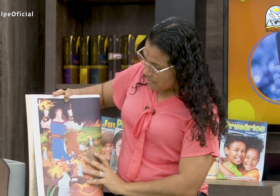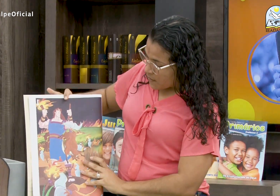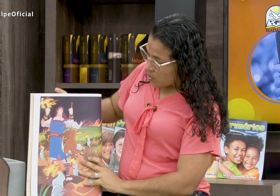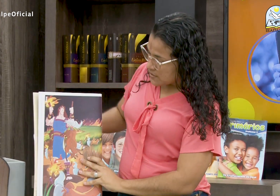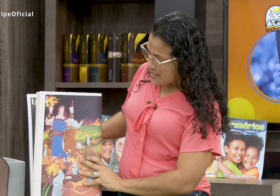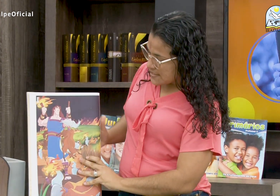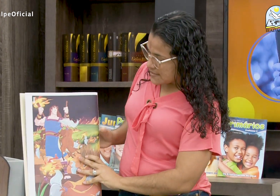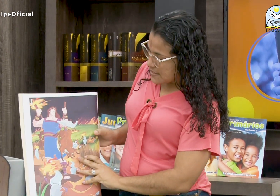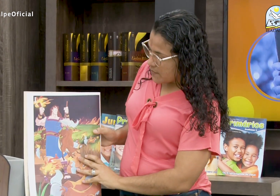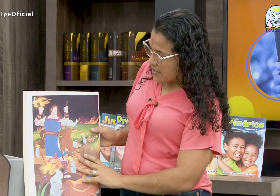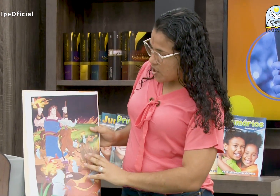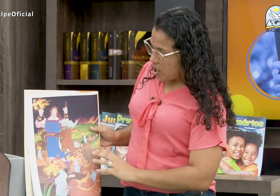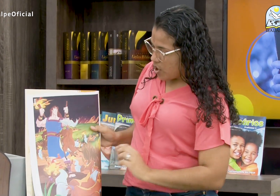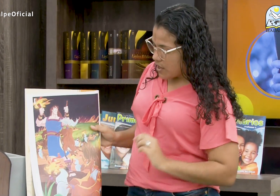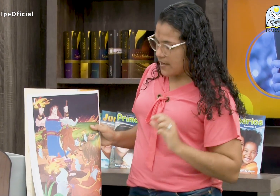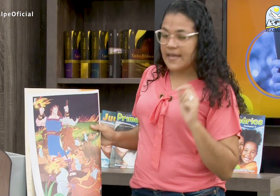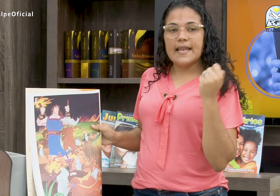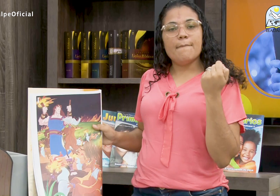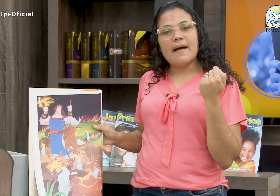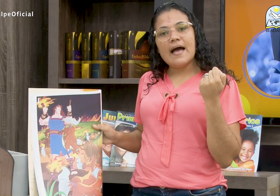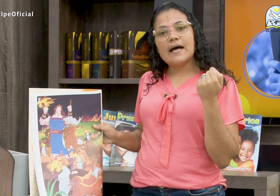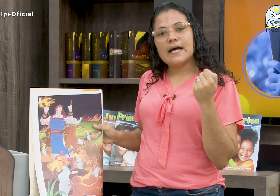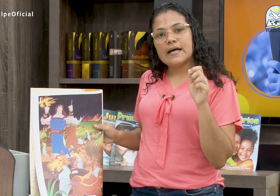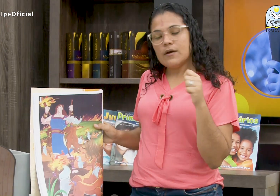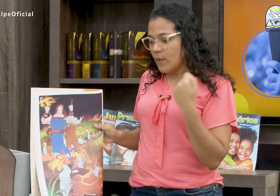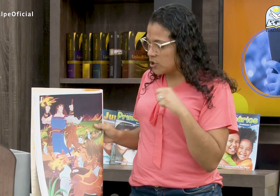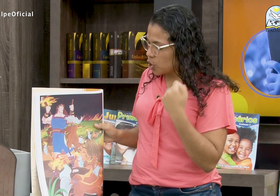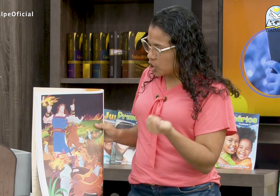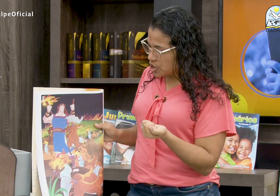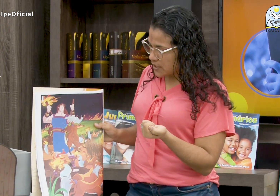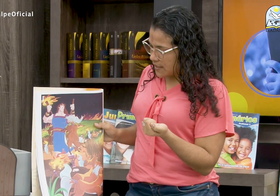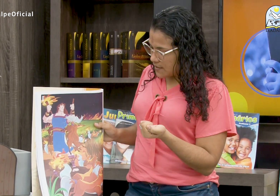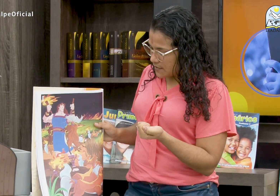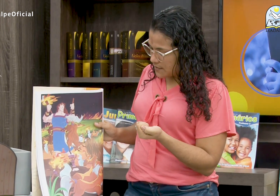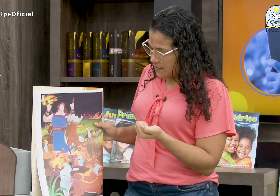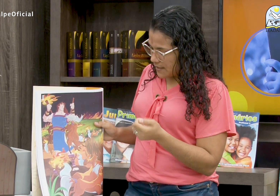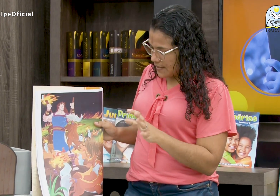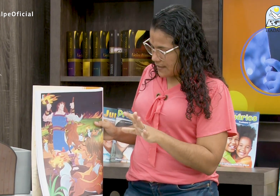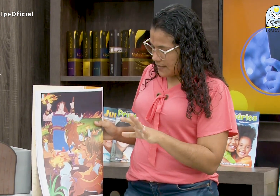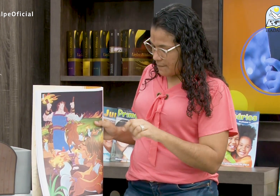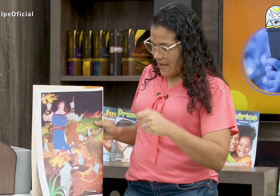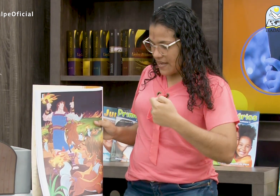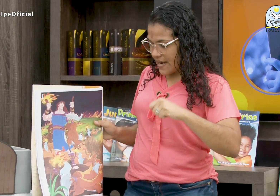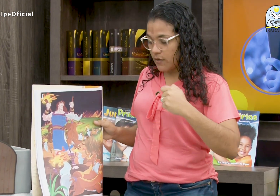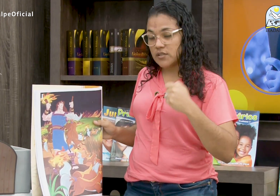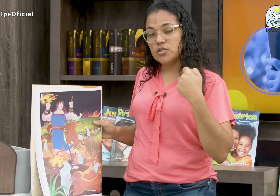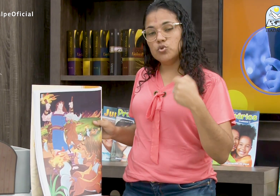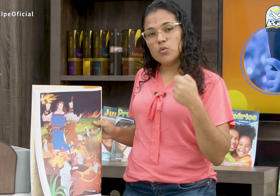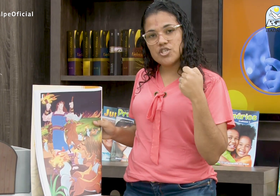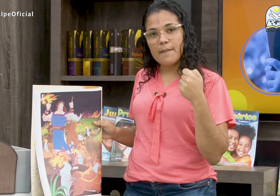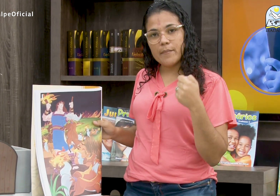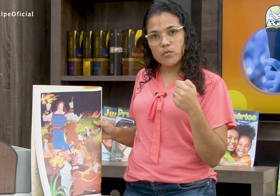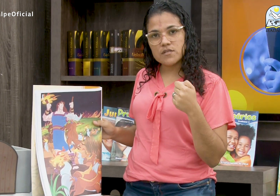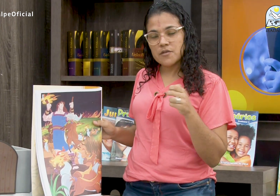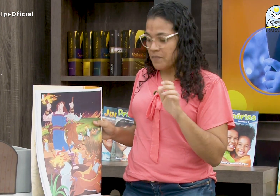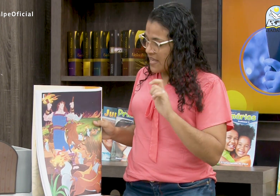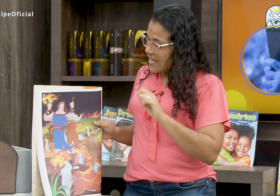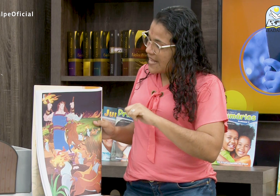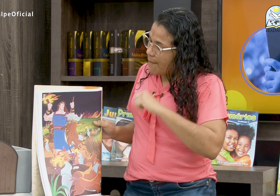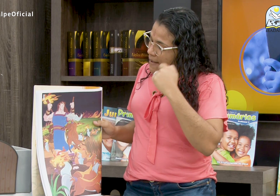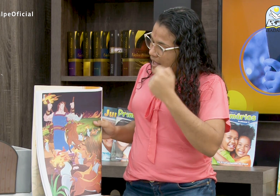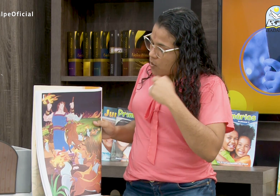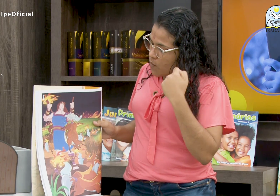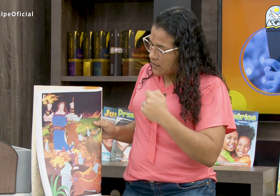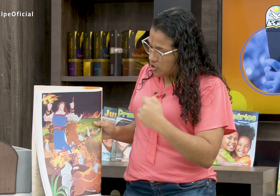episódio, onde Sansão, ele amarra uma tocha, né? Ele amarra a cauda de duas raposas